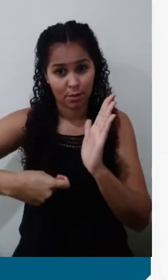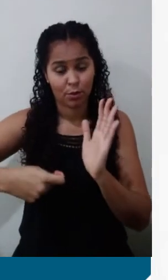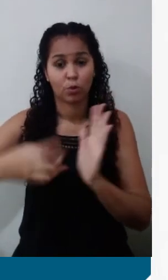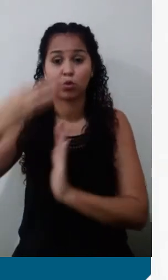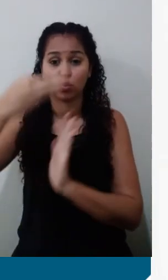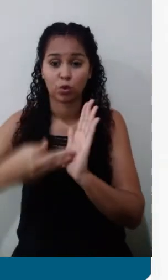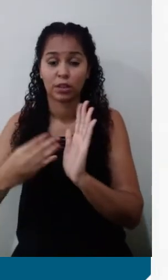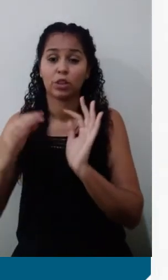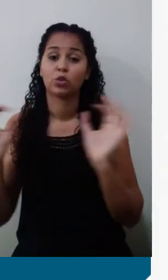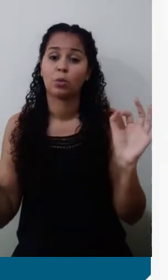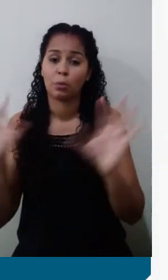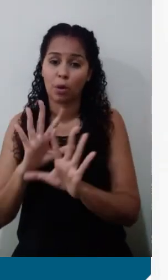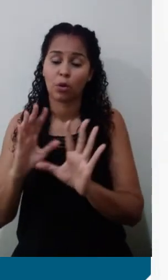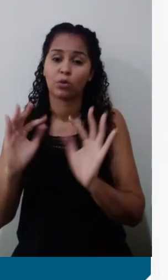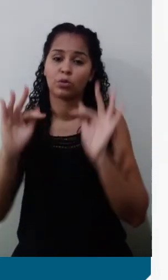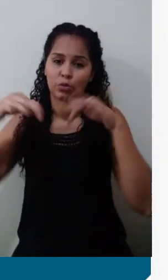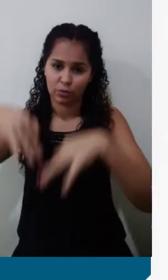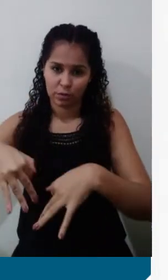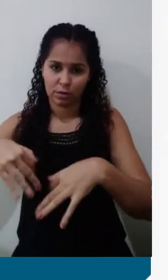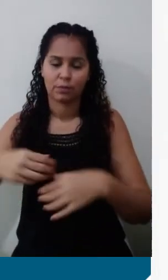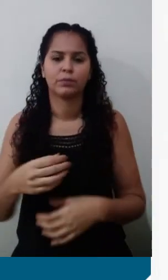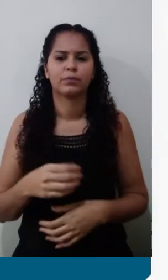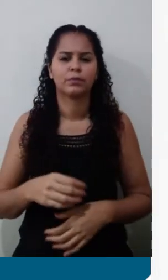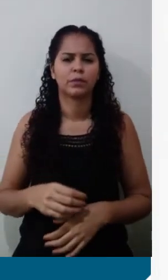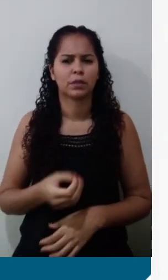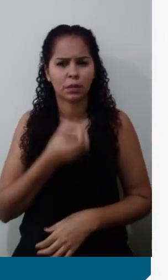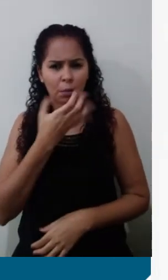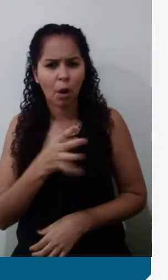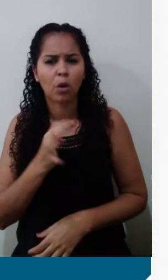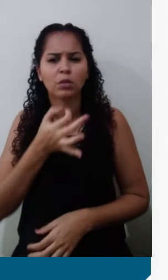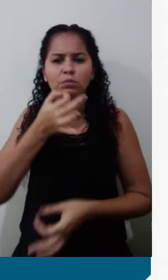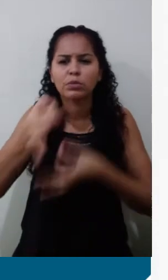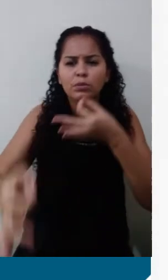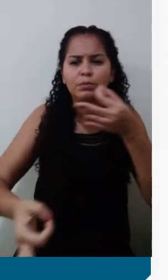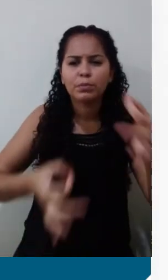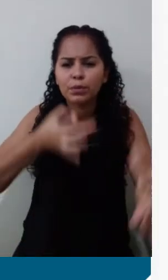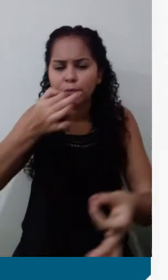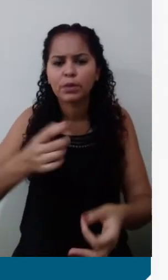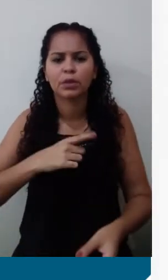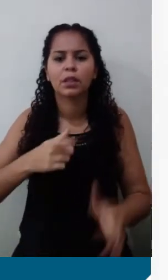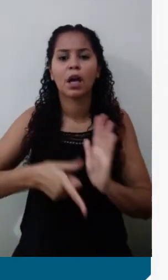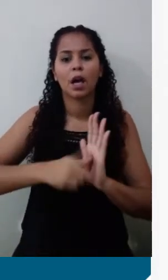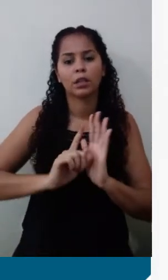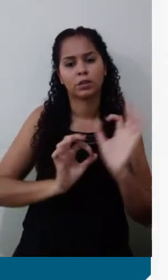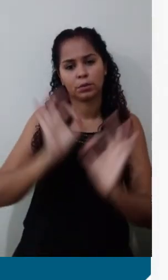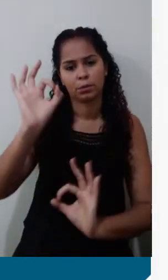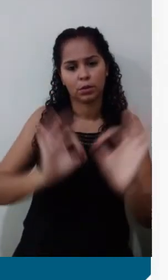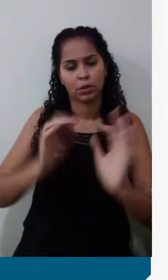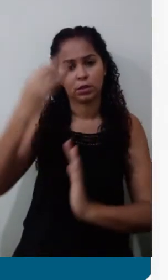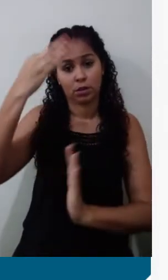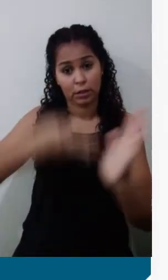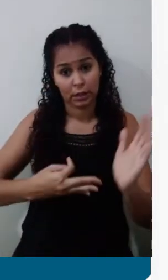versão final. E somente serão coerentes e plausíveis os argumentos que passarem pela etapa de projeto de